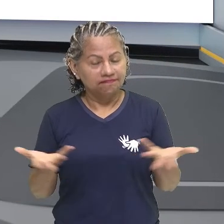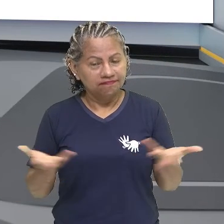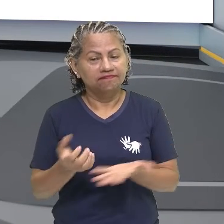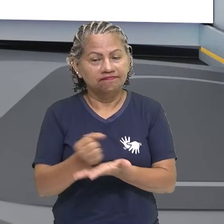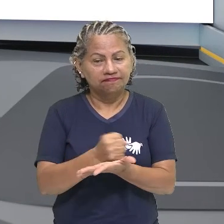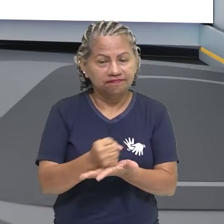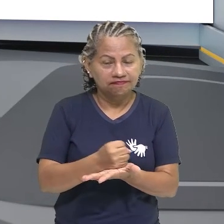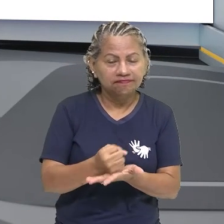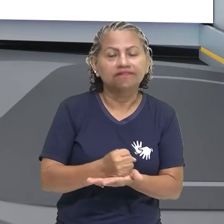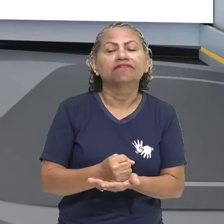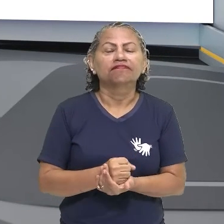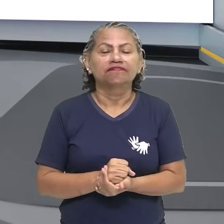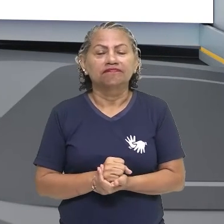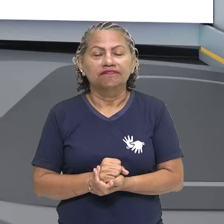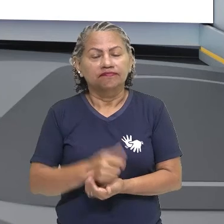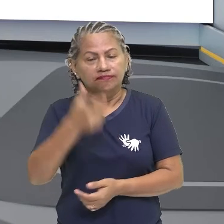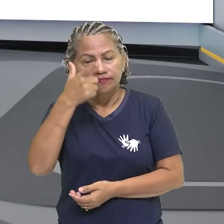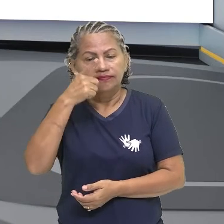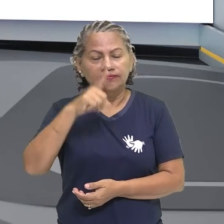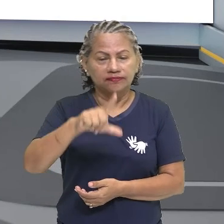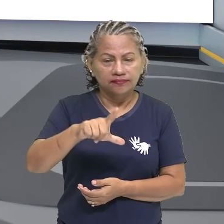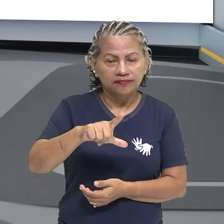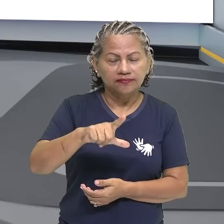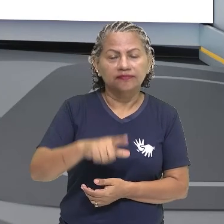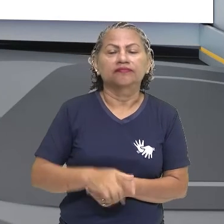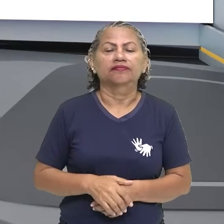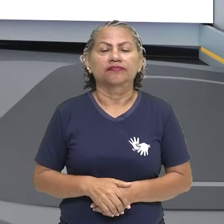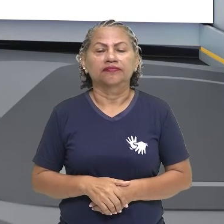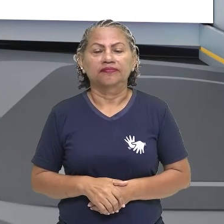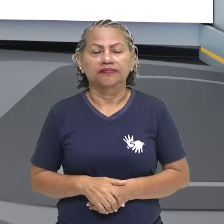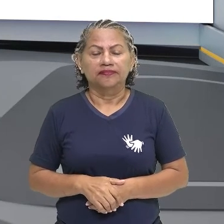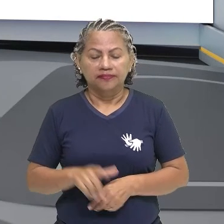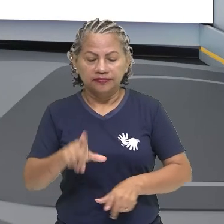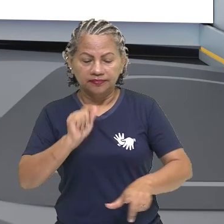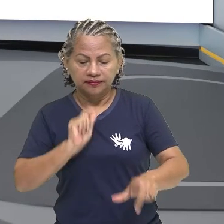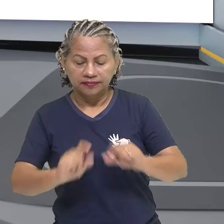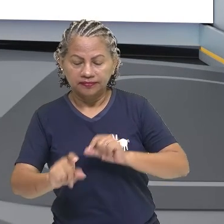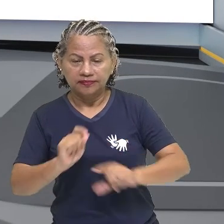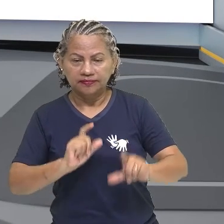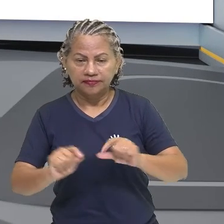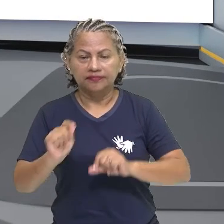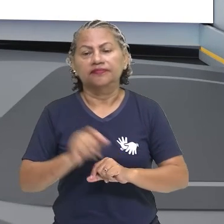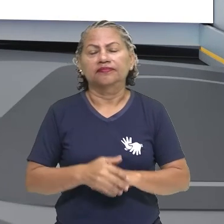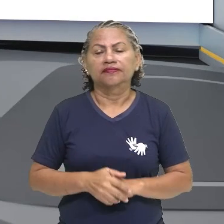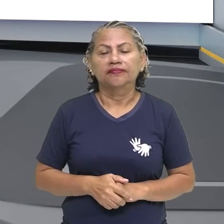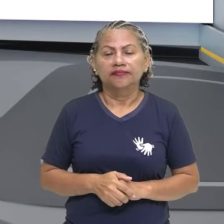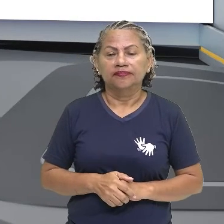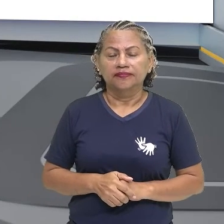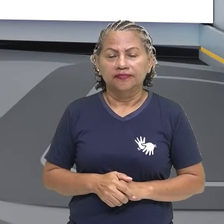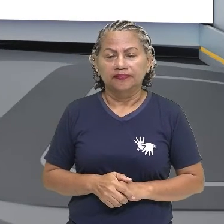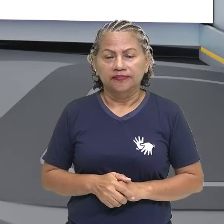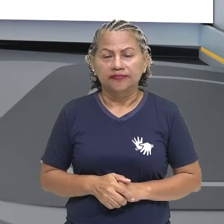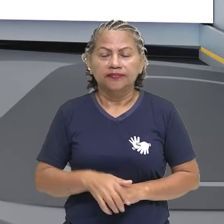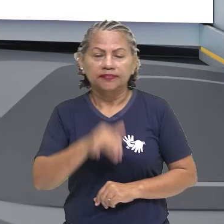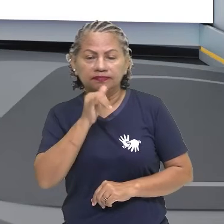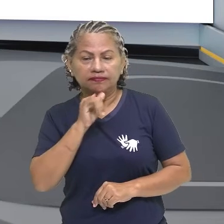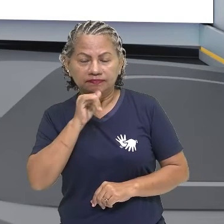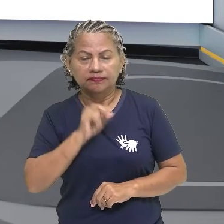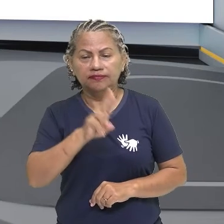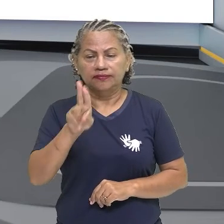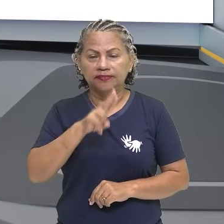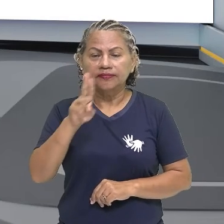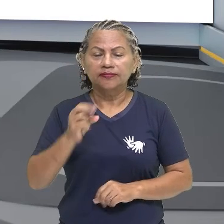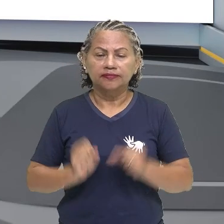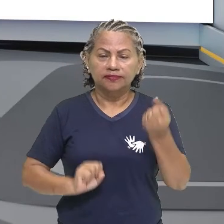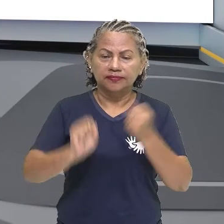uma das maneiras de se selecionar, tá? Então a gamificação ela é utilizada na seleção pelas empresas e hoje